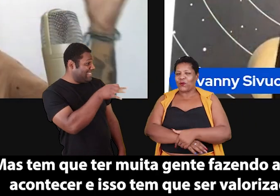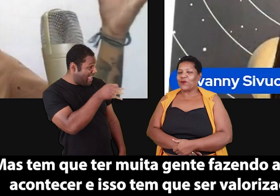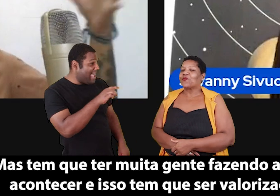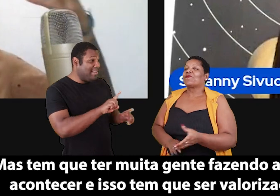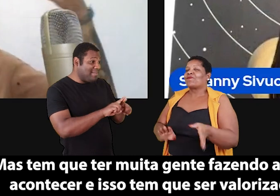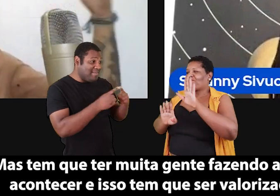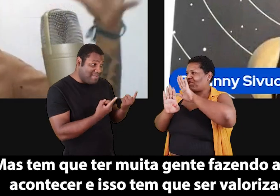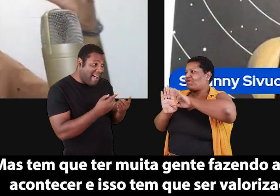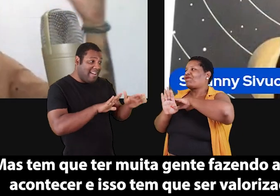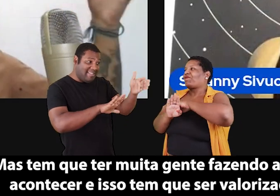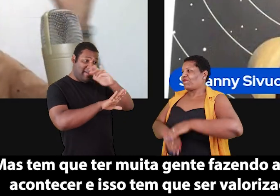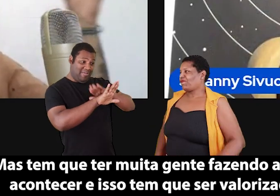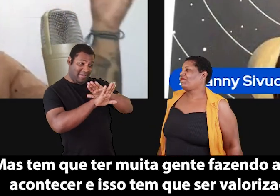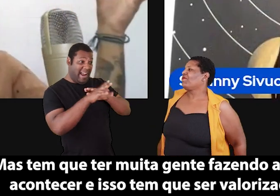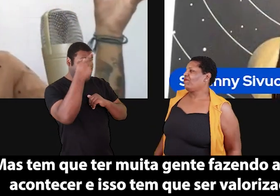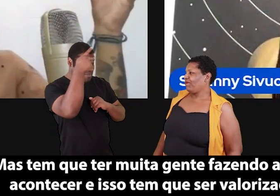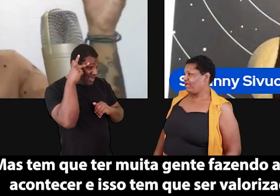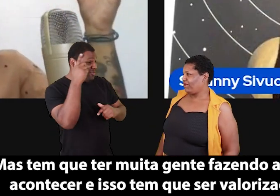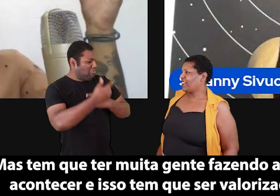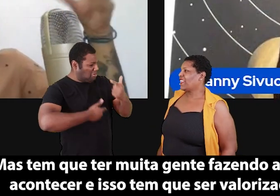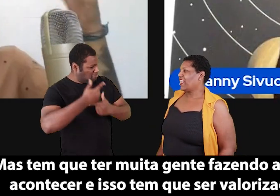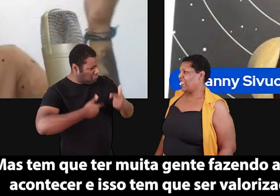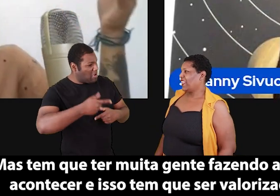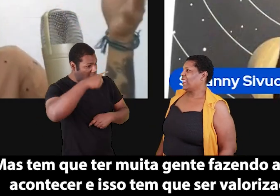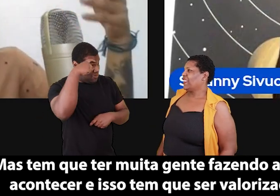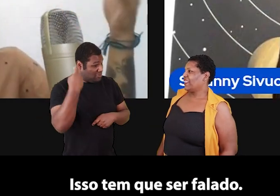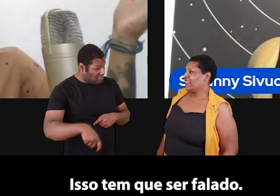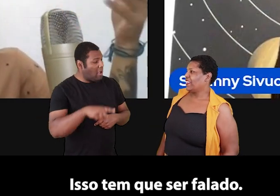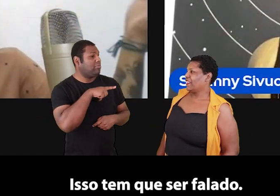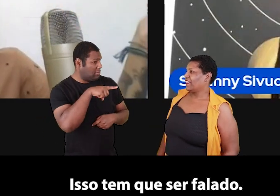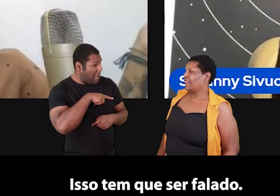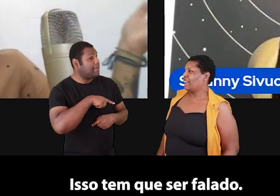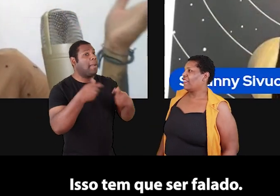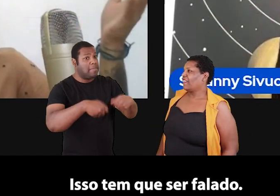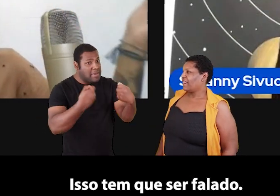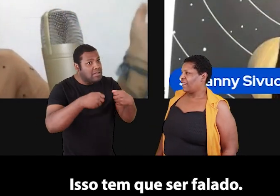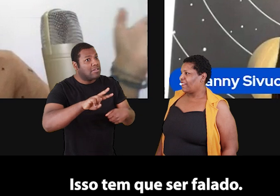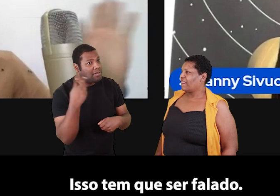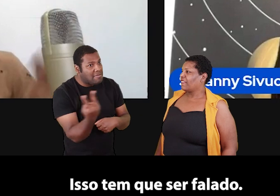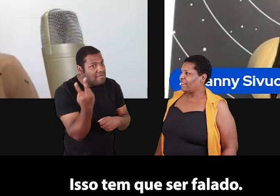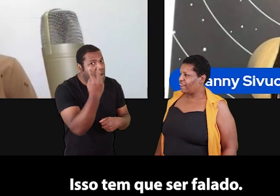tem trás muita existe. gente fazendo aquilo acontecer, né? E isso tem que ser valorizado, isso tem que ser falado.